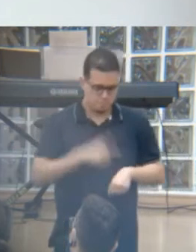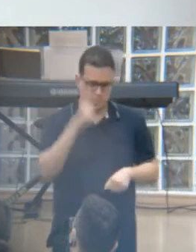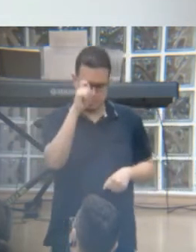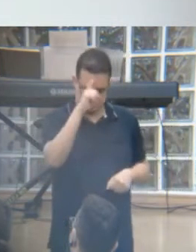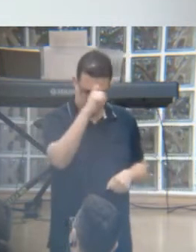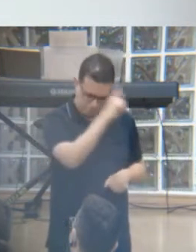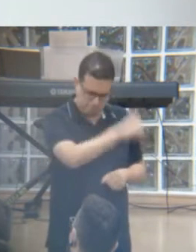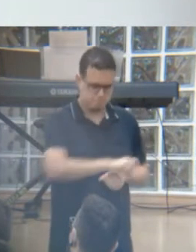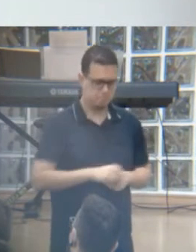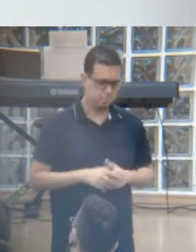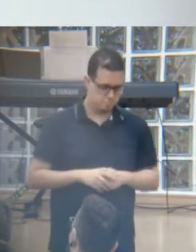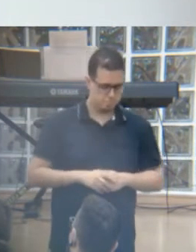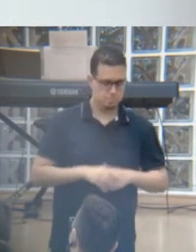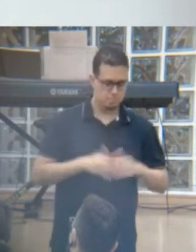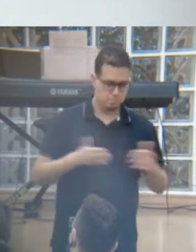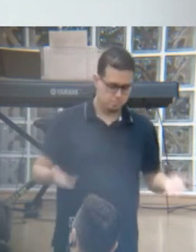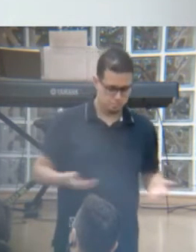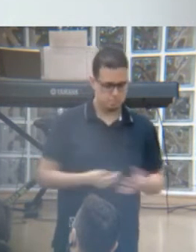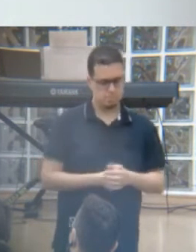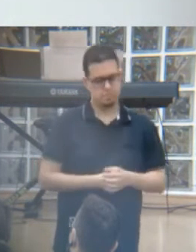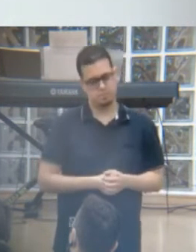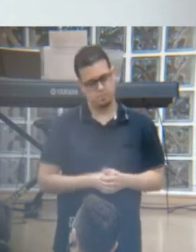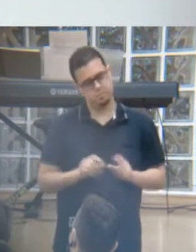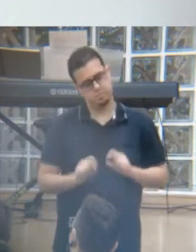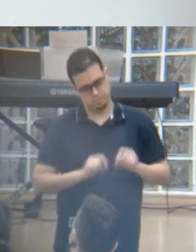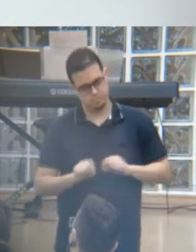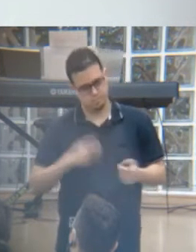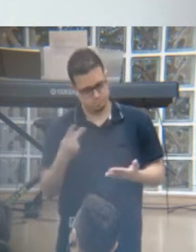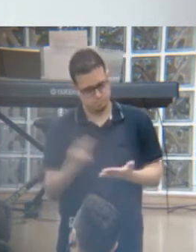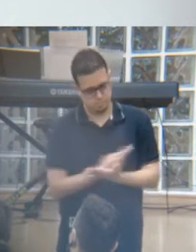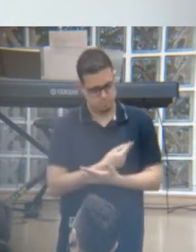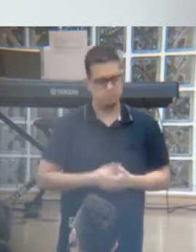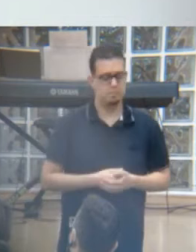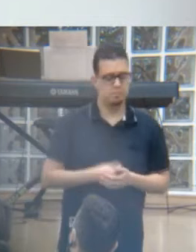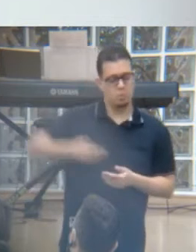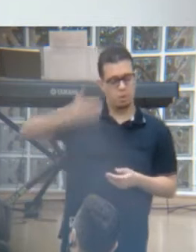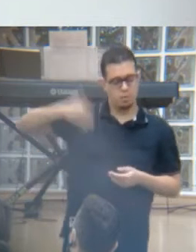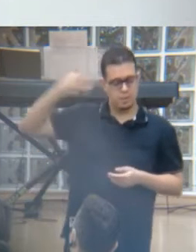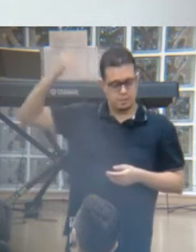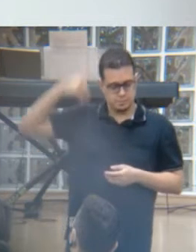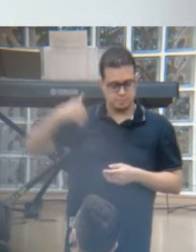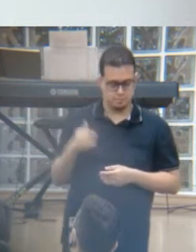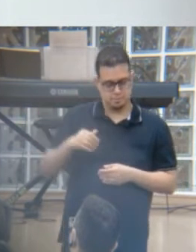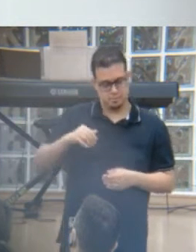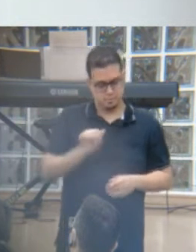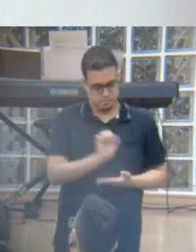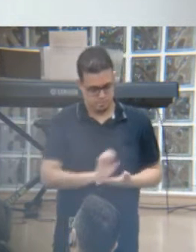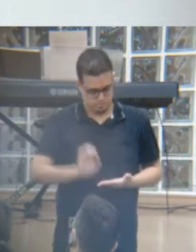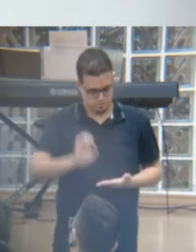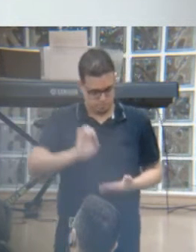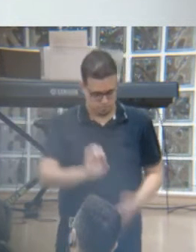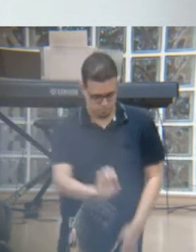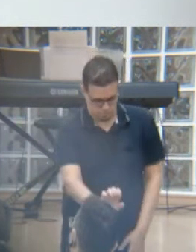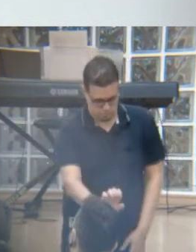E foi assim que aconteceu nos dias de Elias. Então,